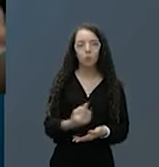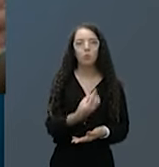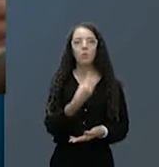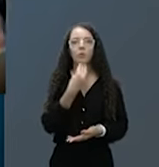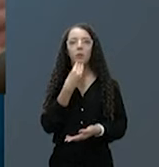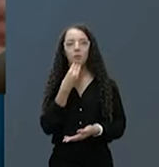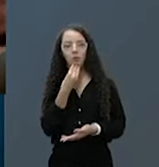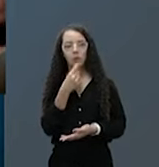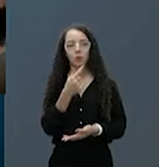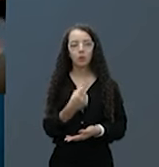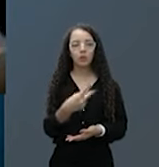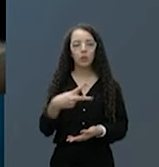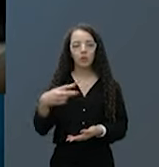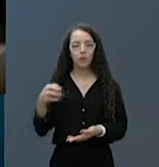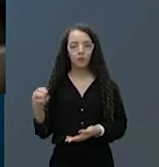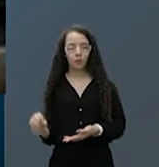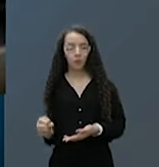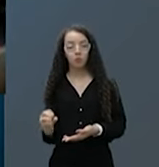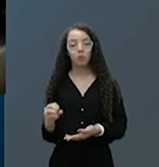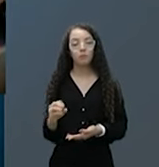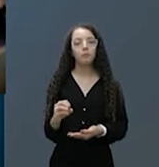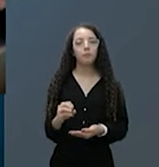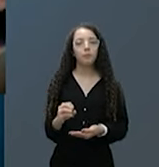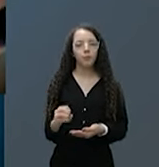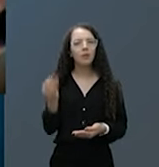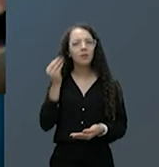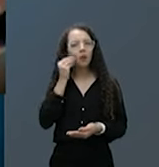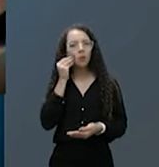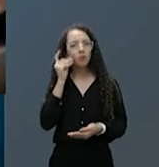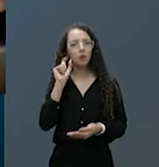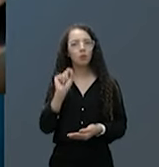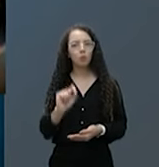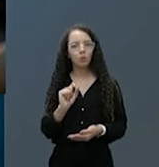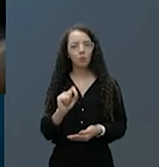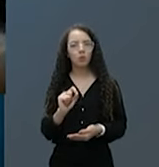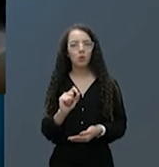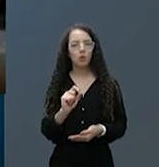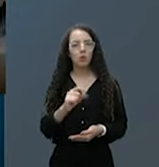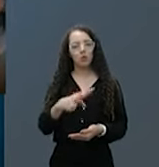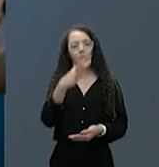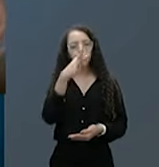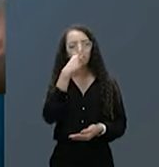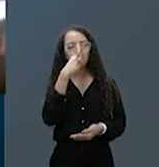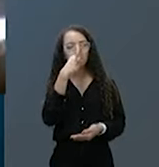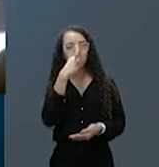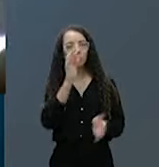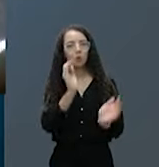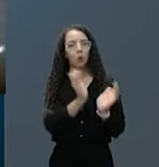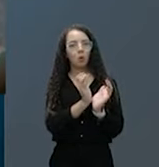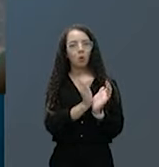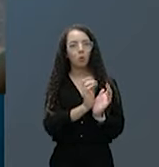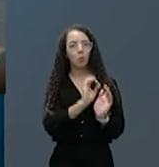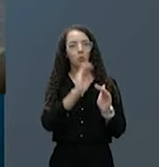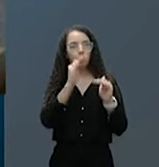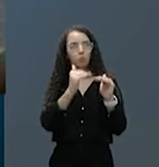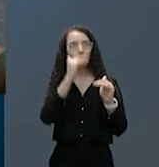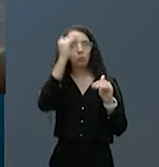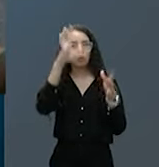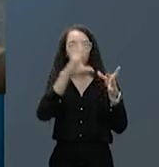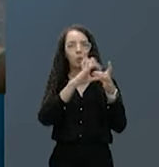1.120.356. Eu destaco que nós estamos aqui tentando desprestigiar a força vinculante dos precedentes qualificados. Longe disso, estes são